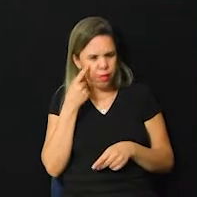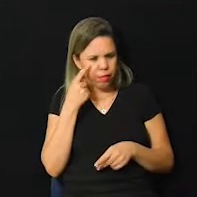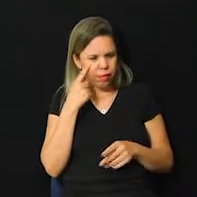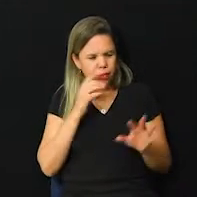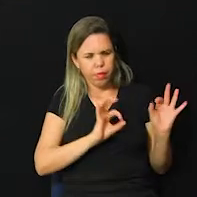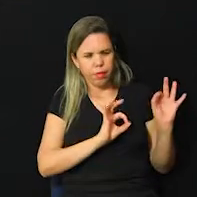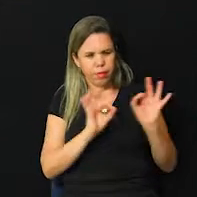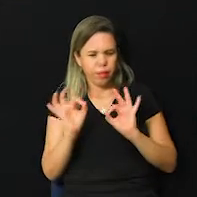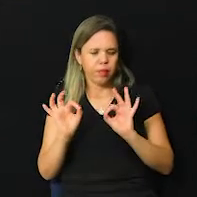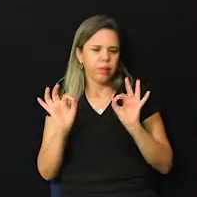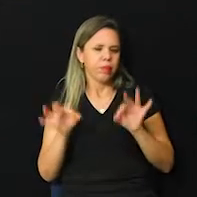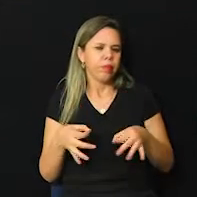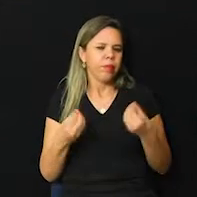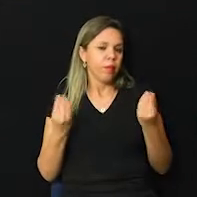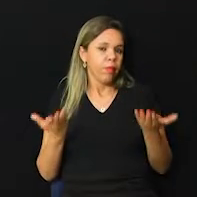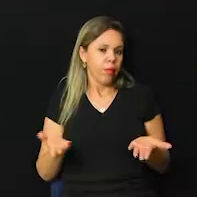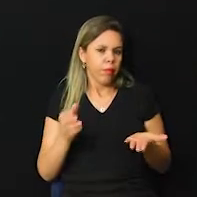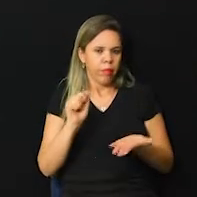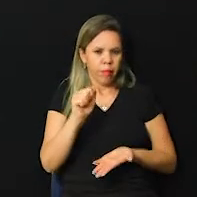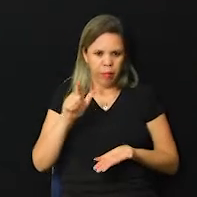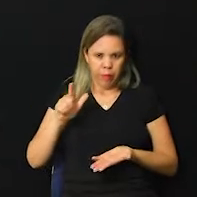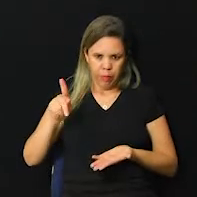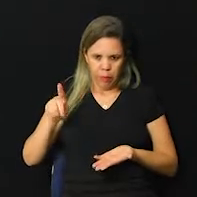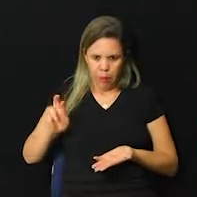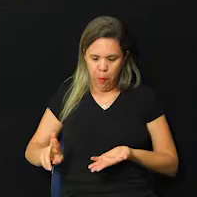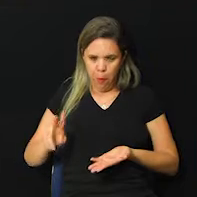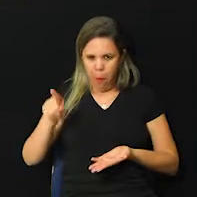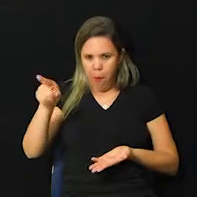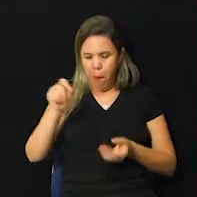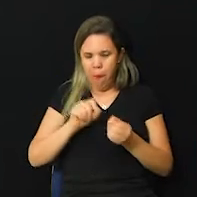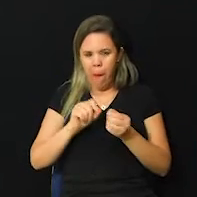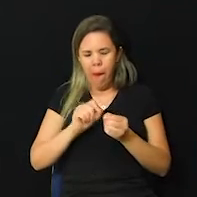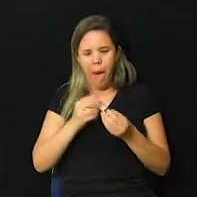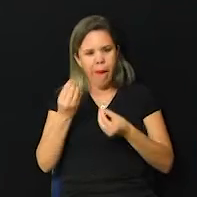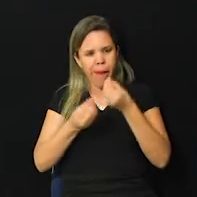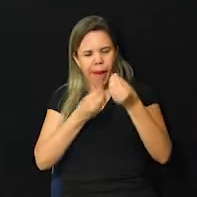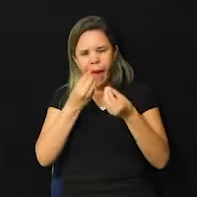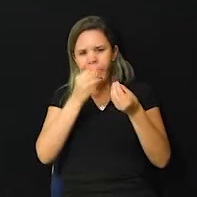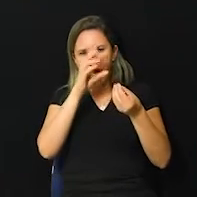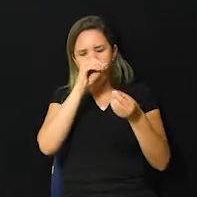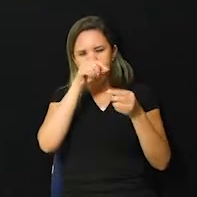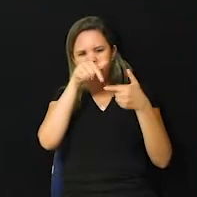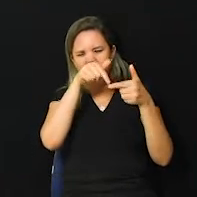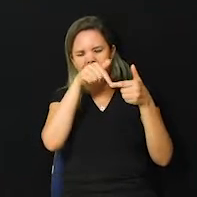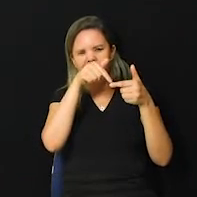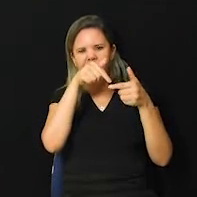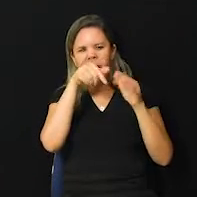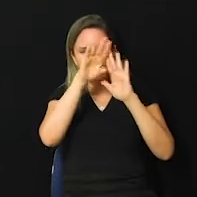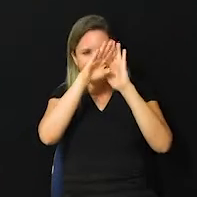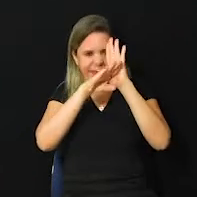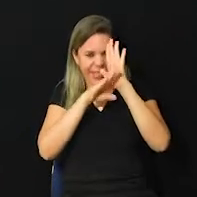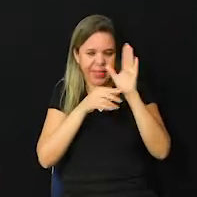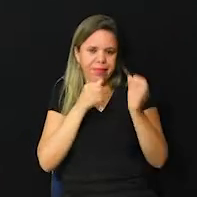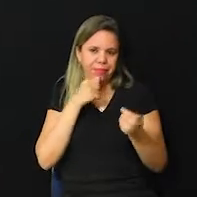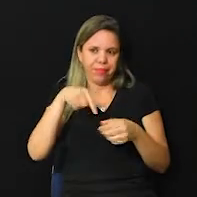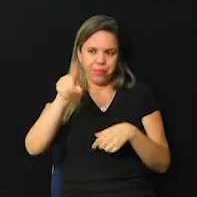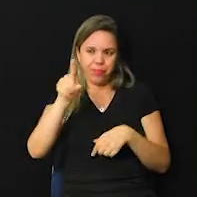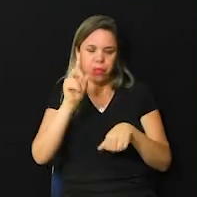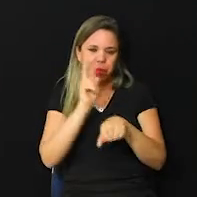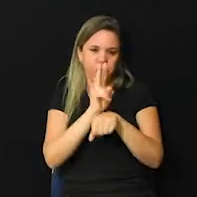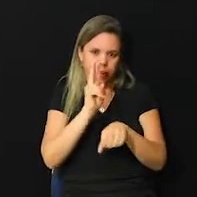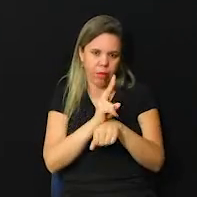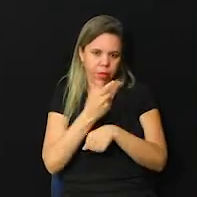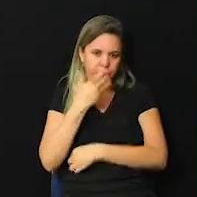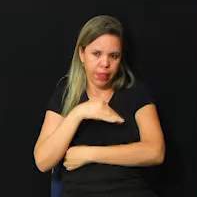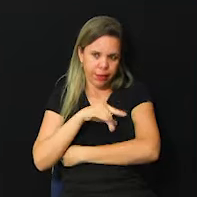certinho Como funciona o woofer é você quem faz esse tipo de programa vai